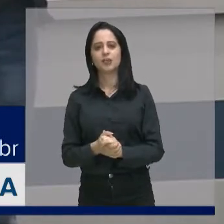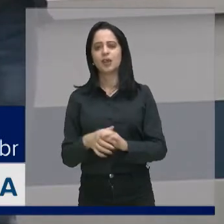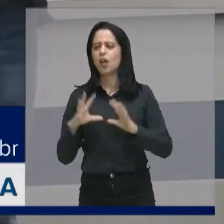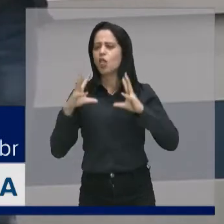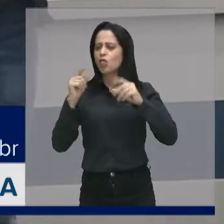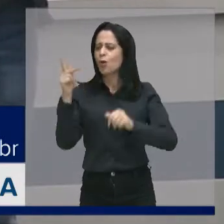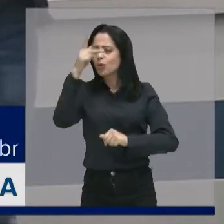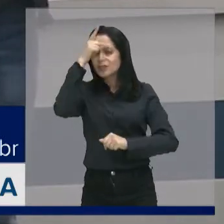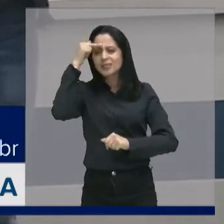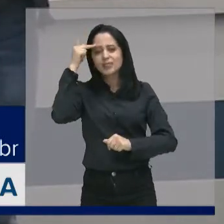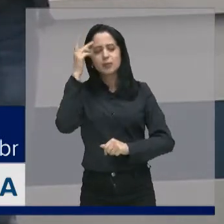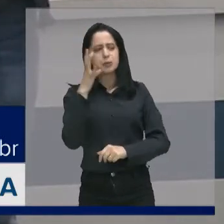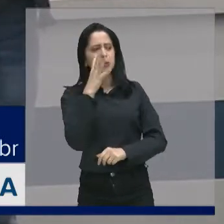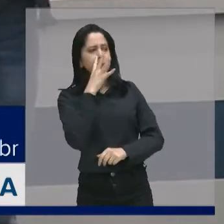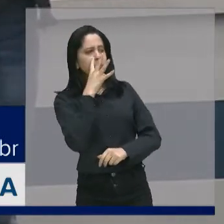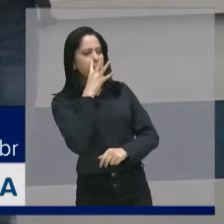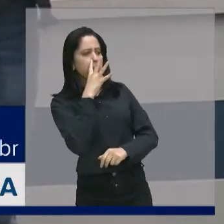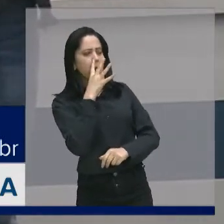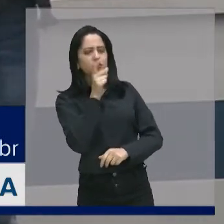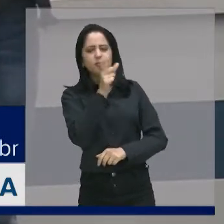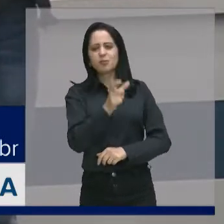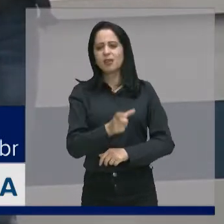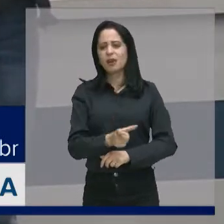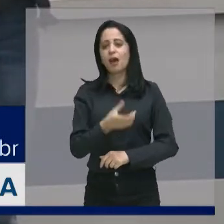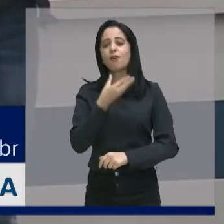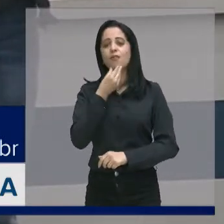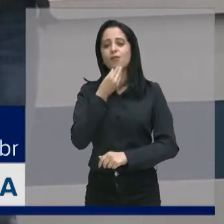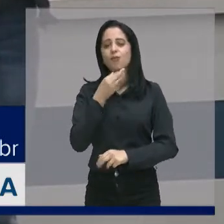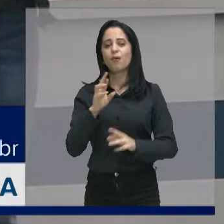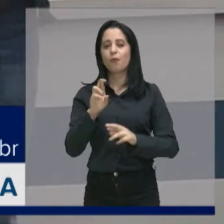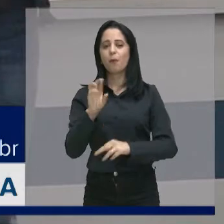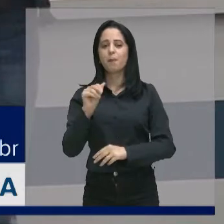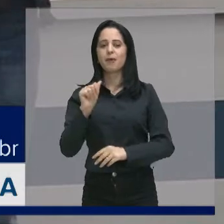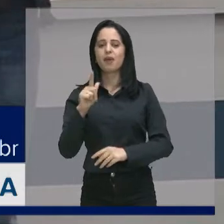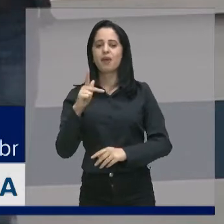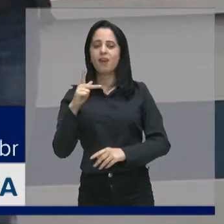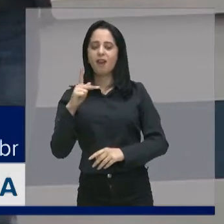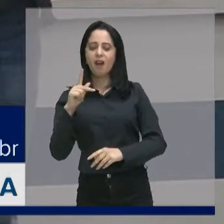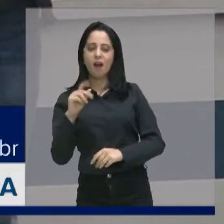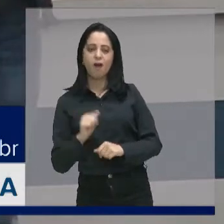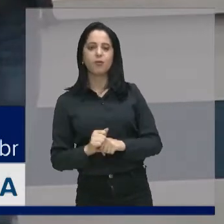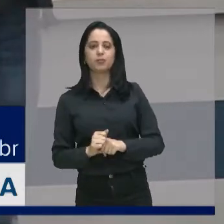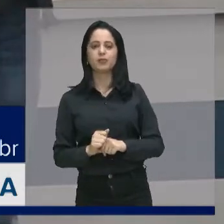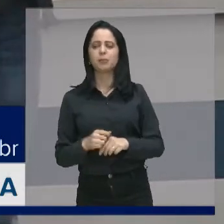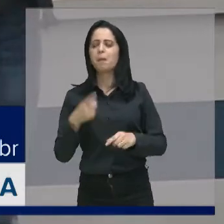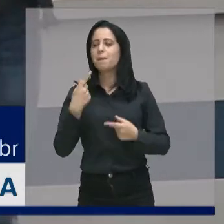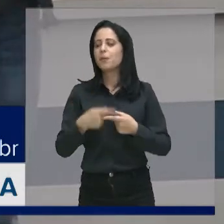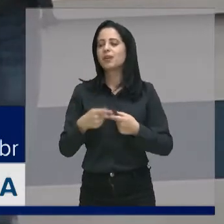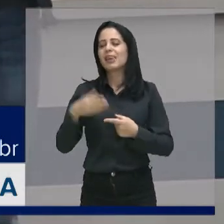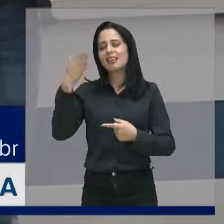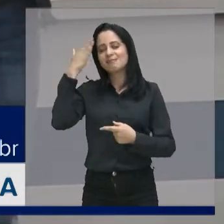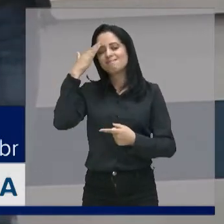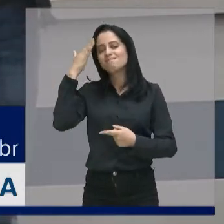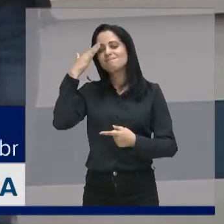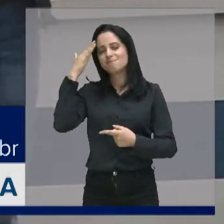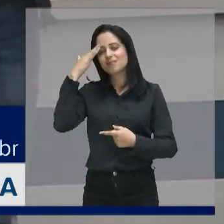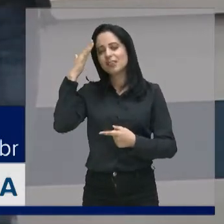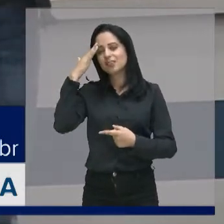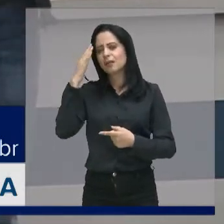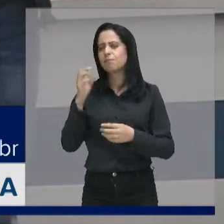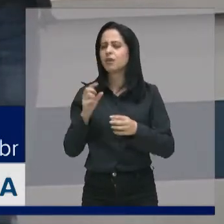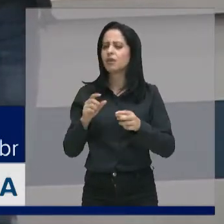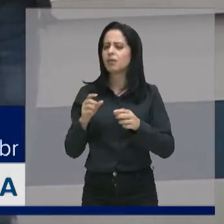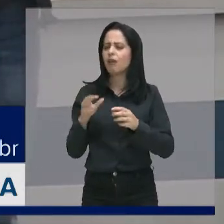em aprender sempre. Raupe conseguia entender as dificuldades e necessidades de startups e